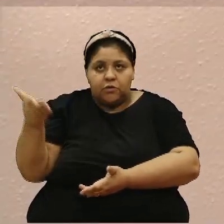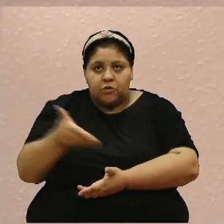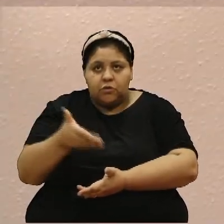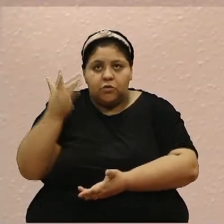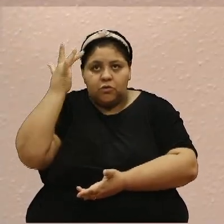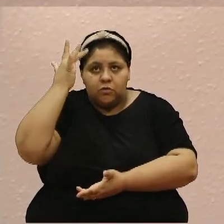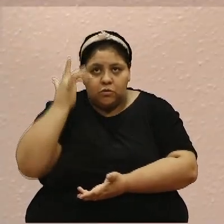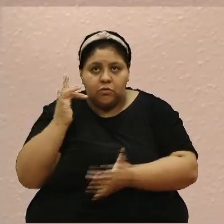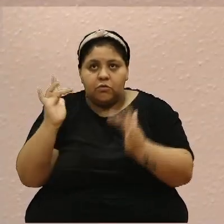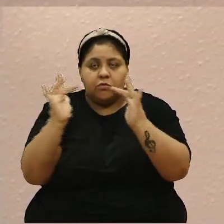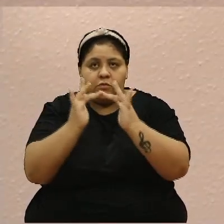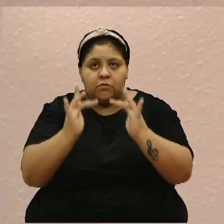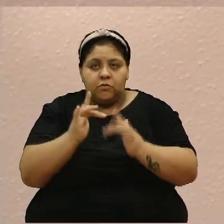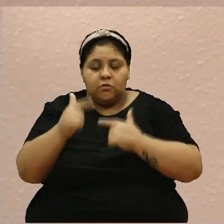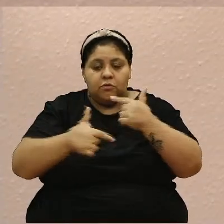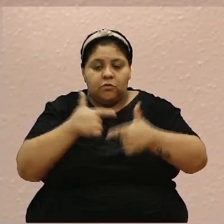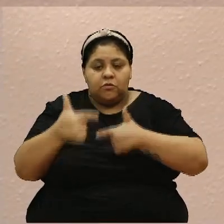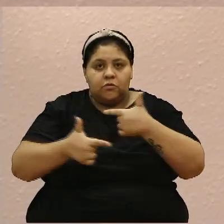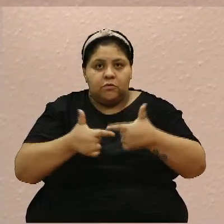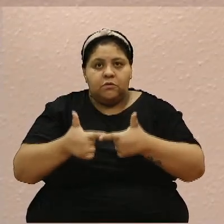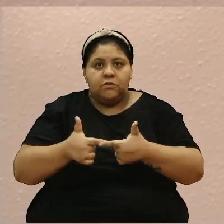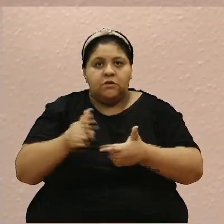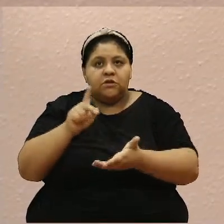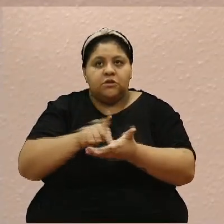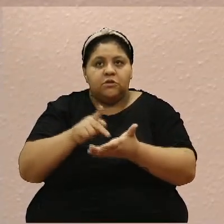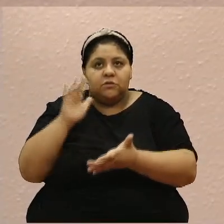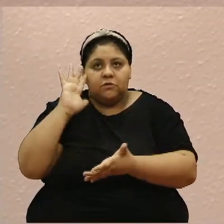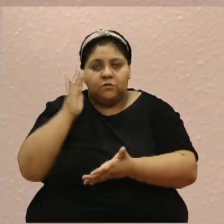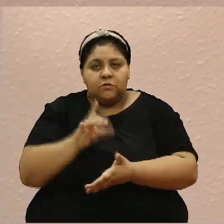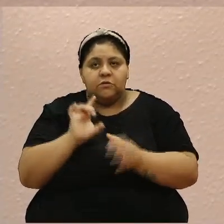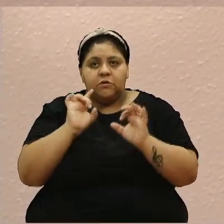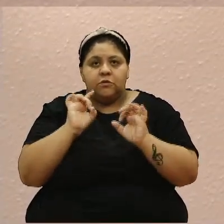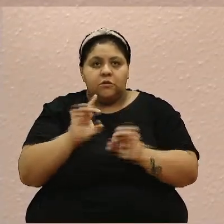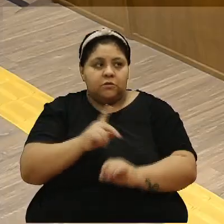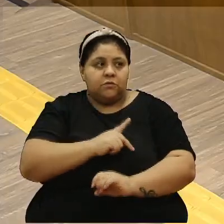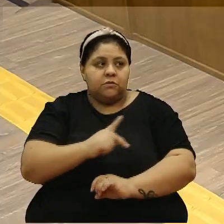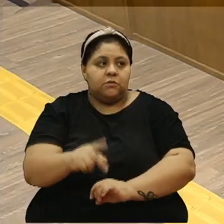contato com os serviços para ver se isso realmente está acontecendo. Por hoje seria isso, senhor presidente. Obrigada.